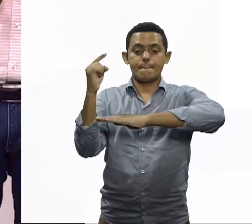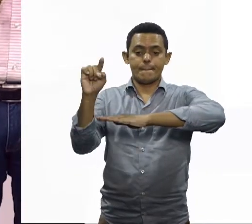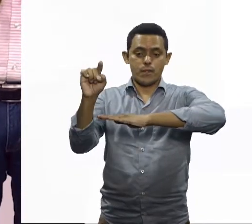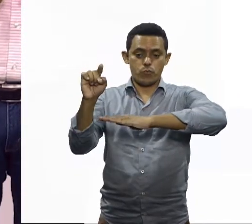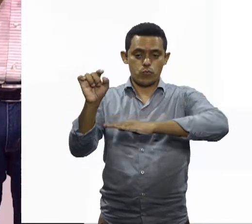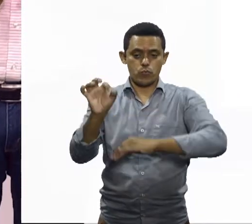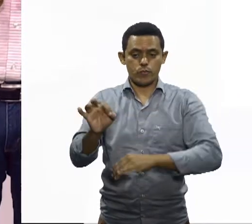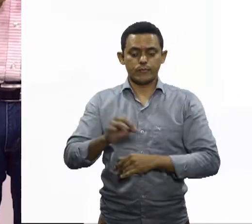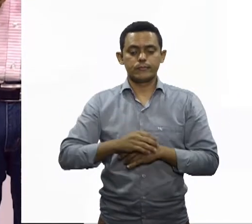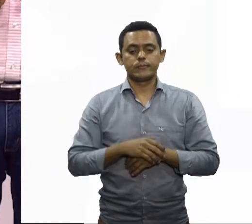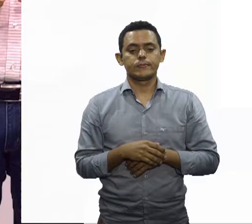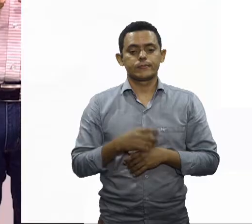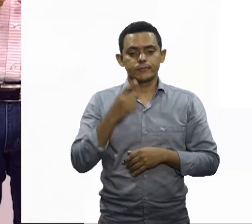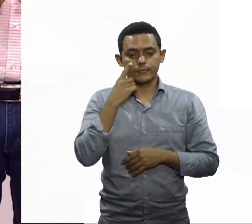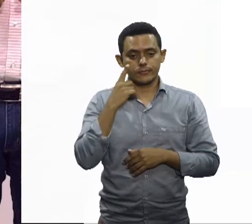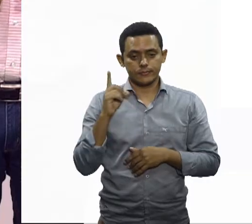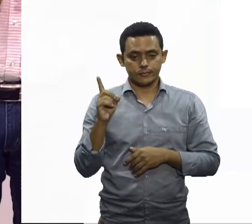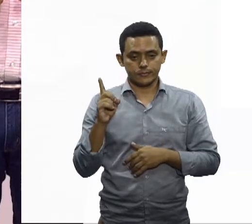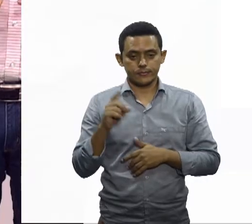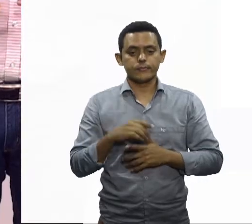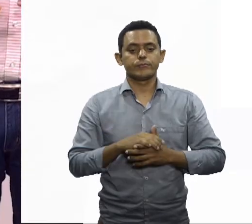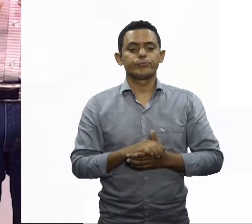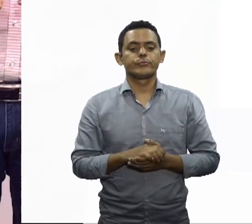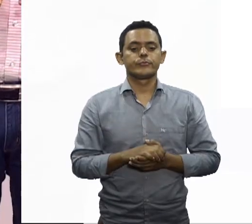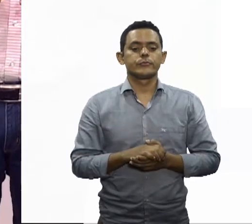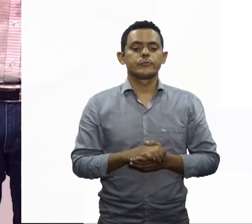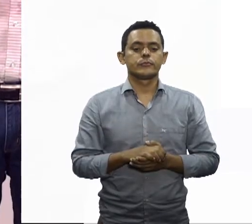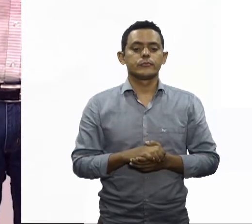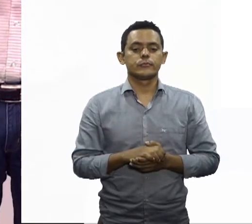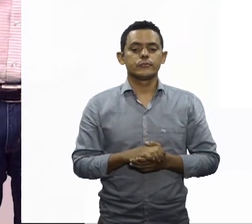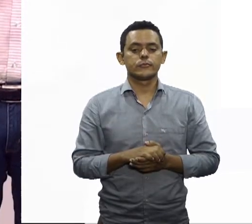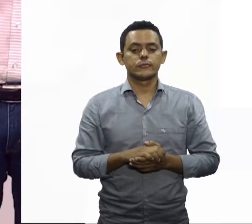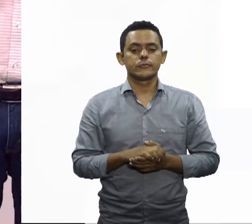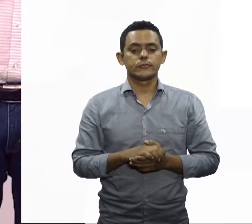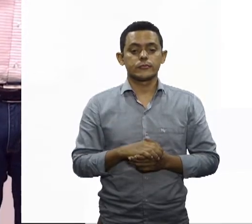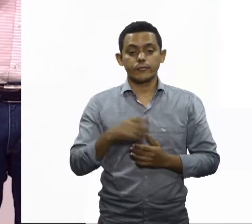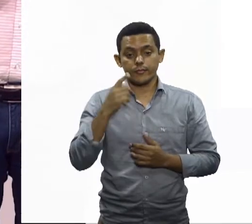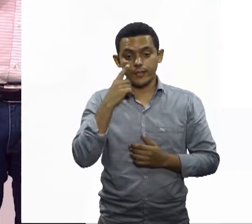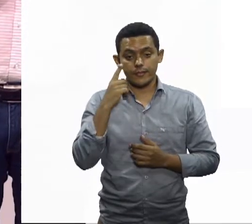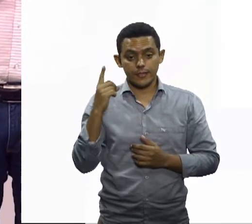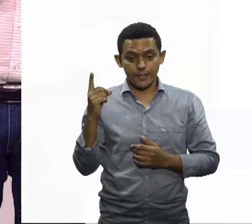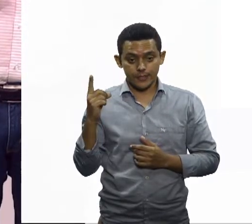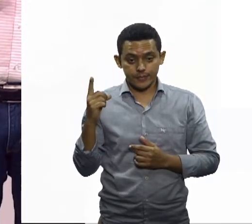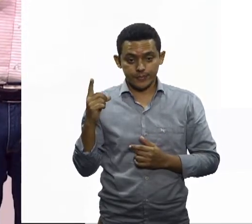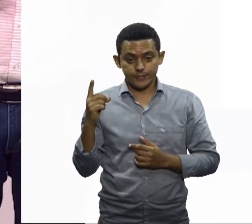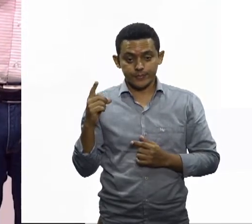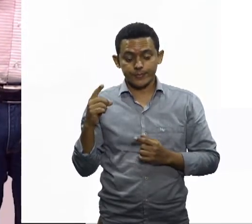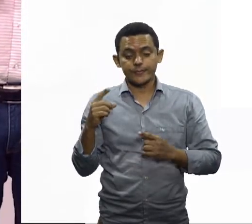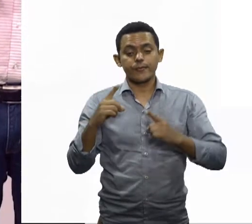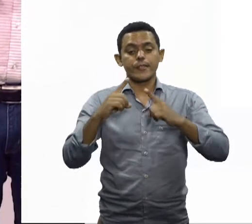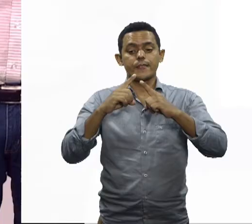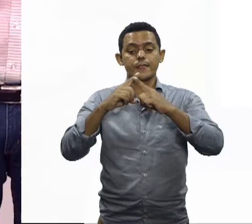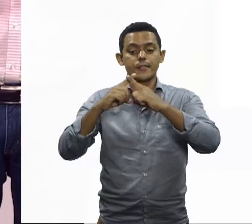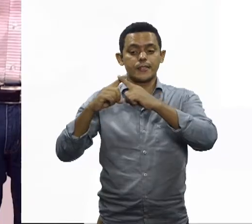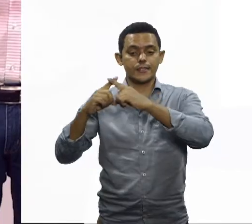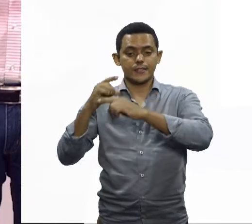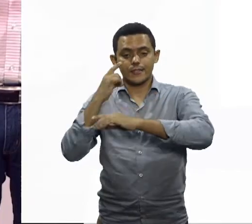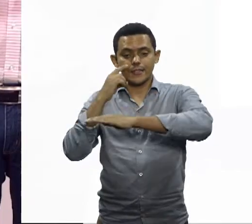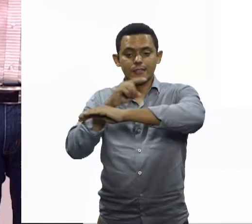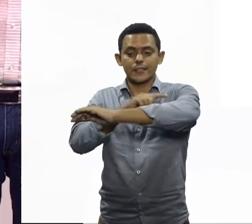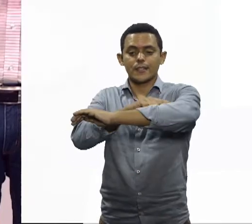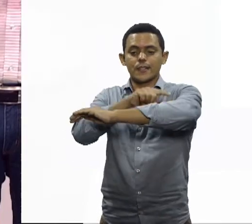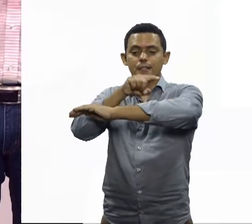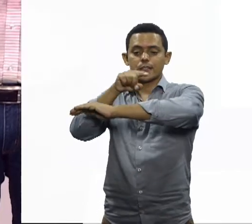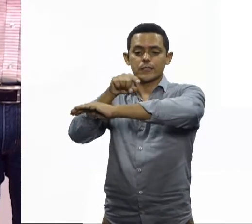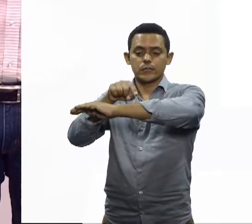deve multiplicar por 1.000, ok? E agora, veja aí, ó, quilômetro ao quadrado, ao cubo, passando para hectômetro ao